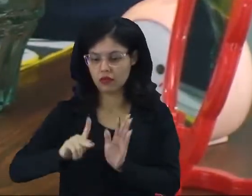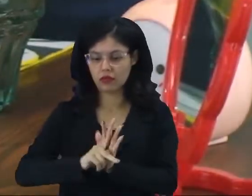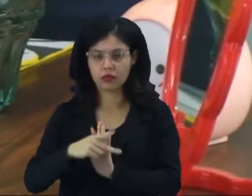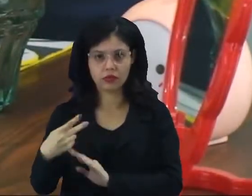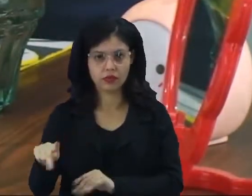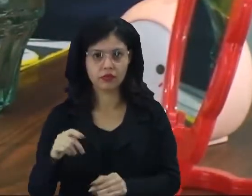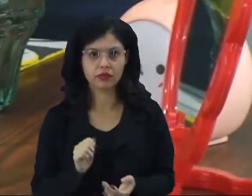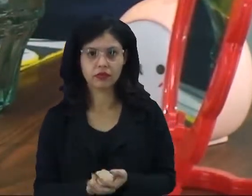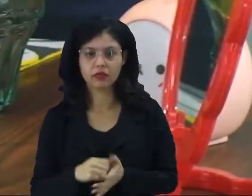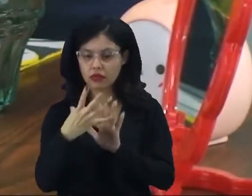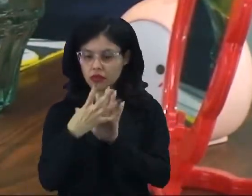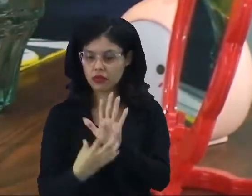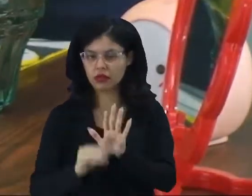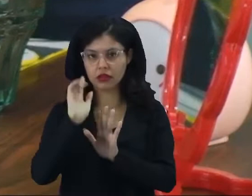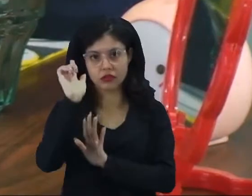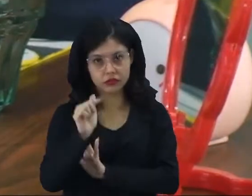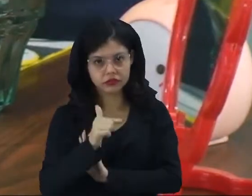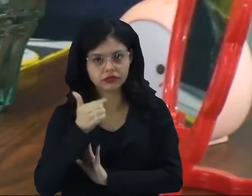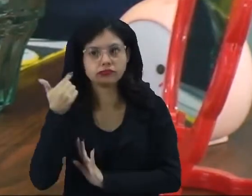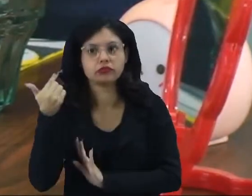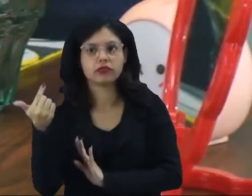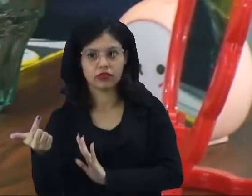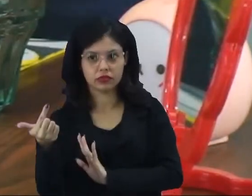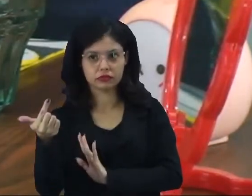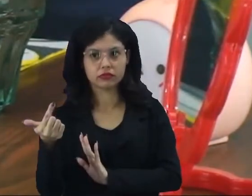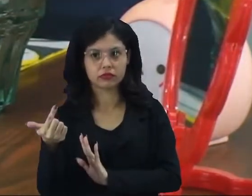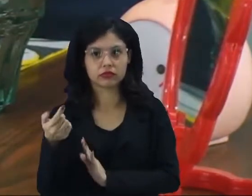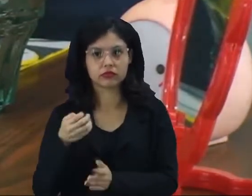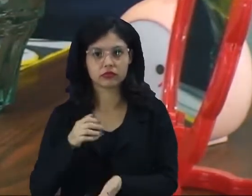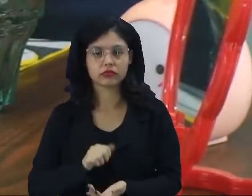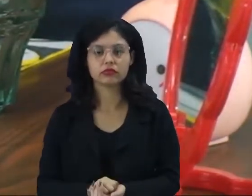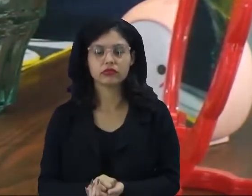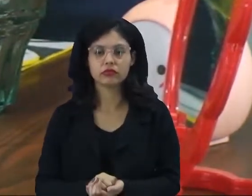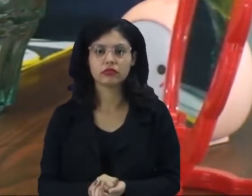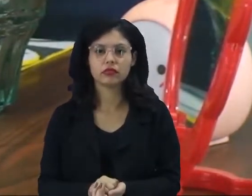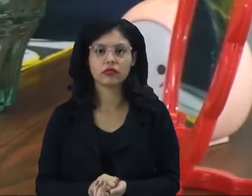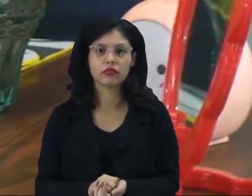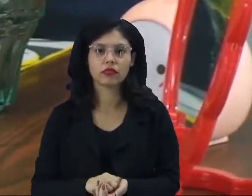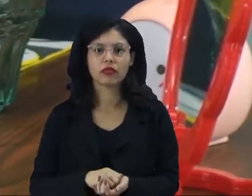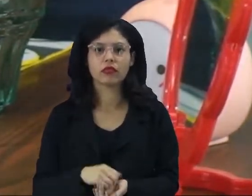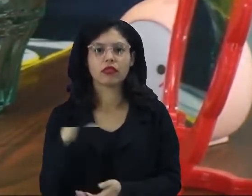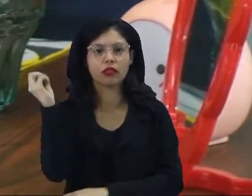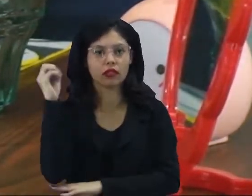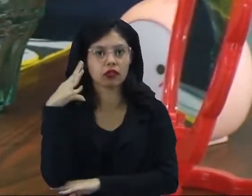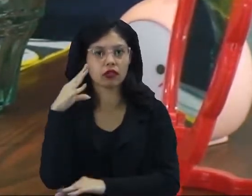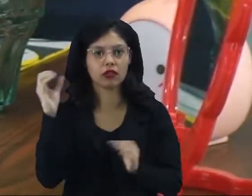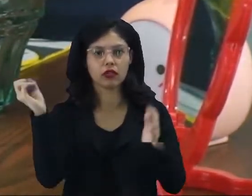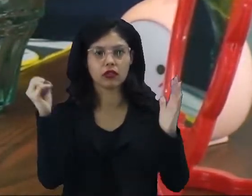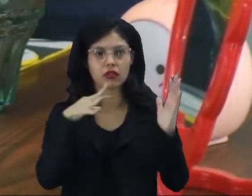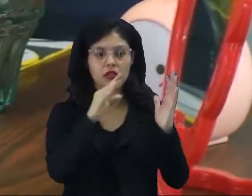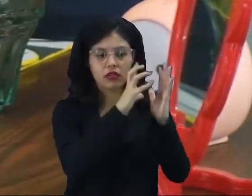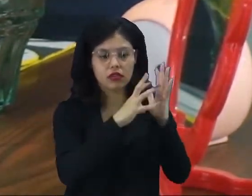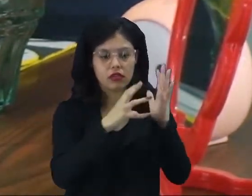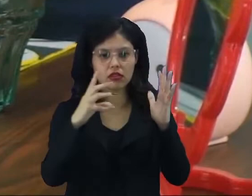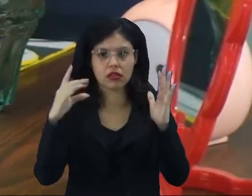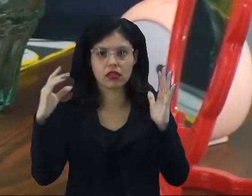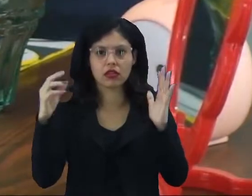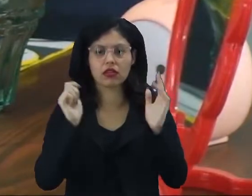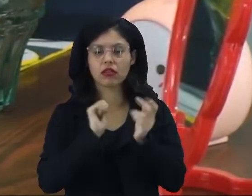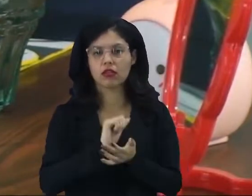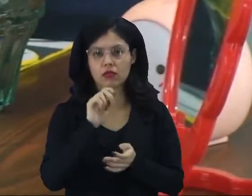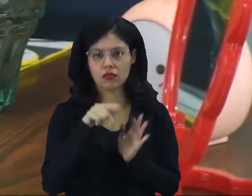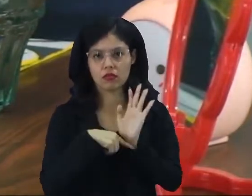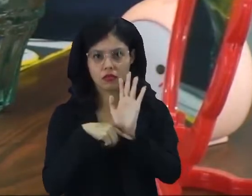própria. Ela recebe a luz, de uma lanterna ou de uma lâmpada e aí ele reflete essa